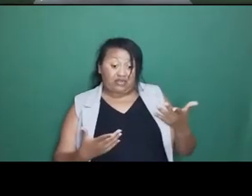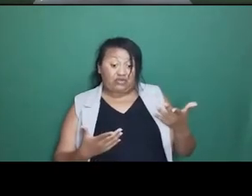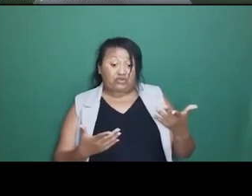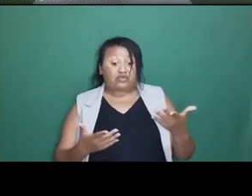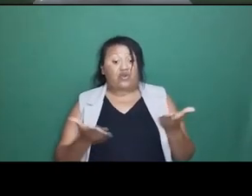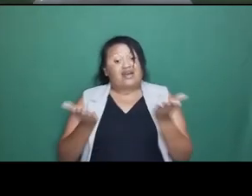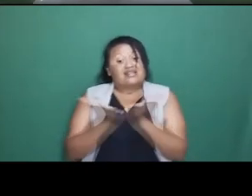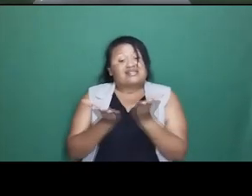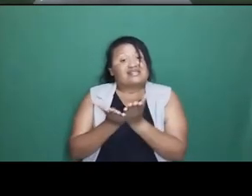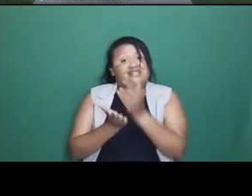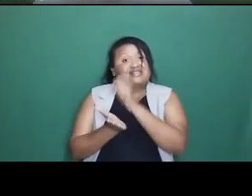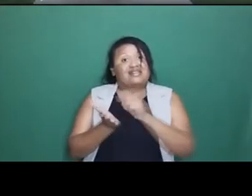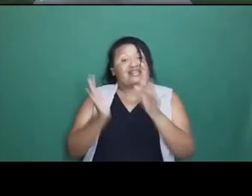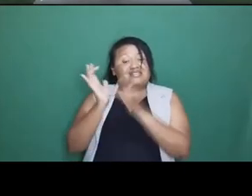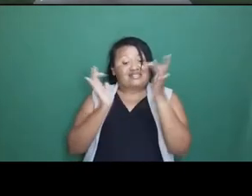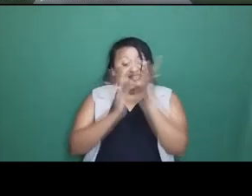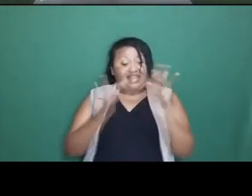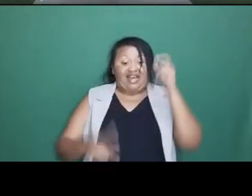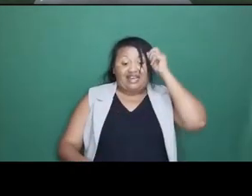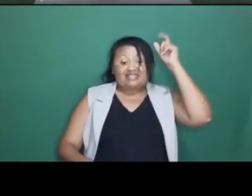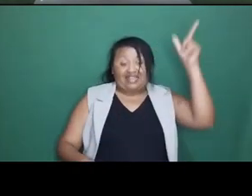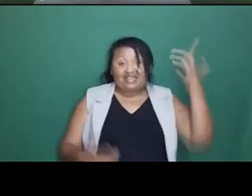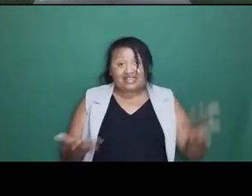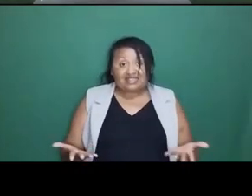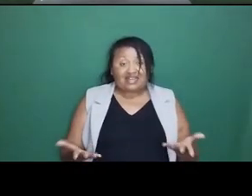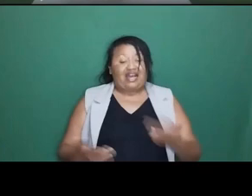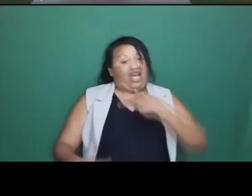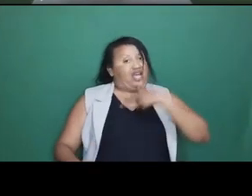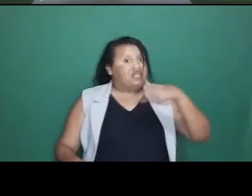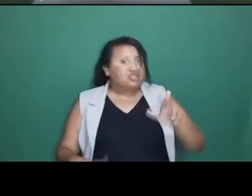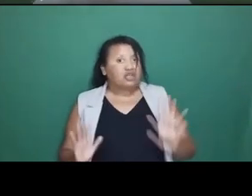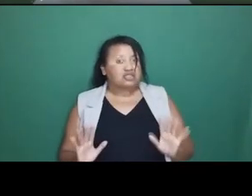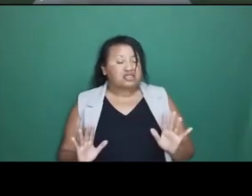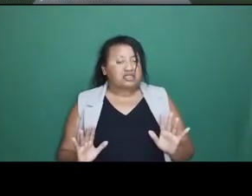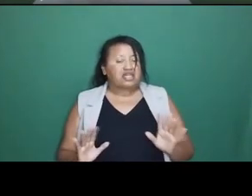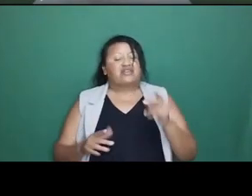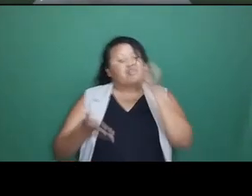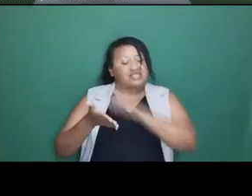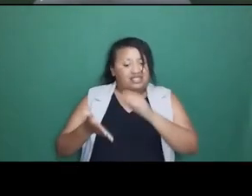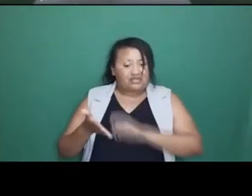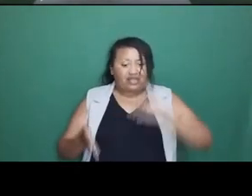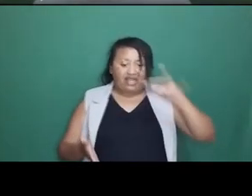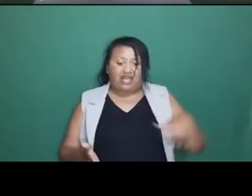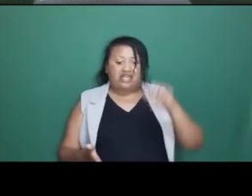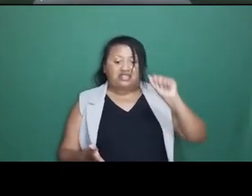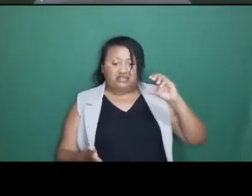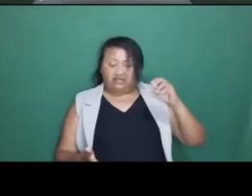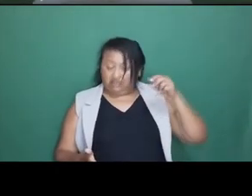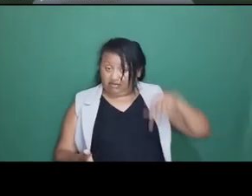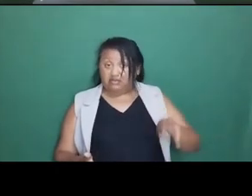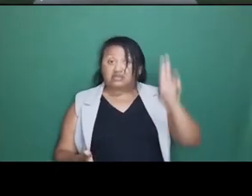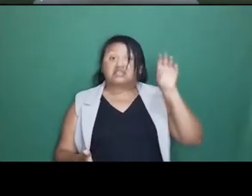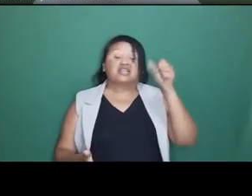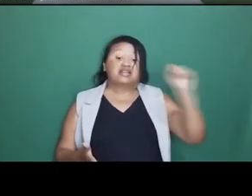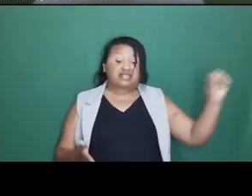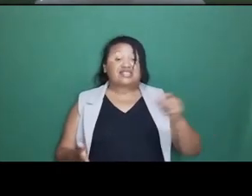já traz a ideia de que é uma tendência Religiosa e foi escrito por já que você e que traz